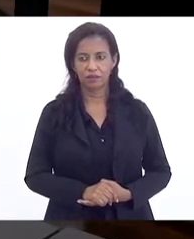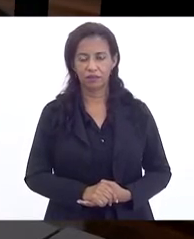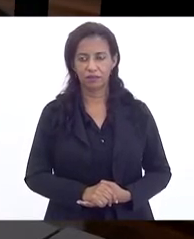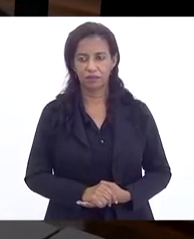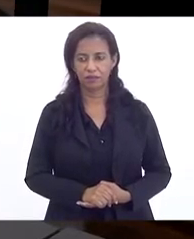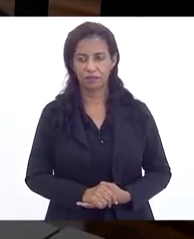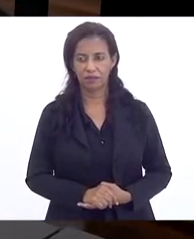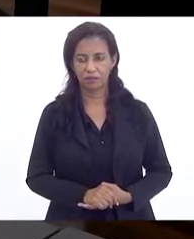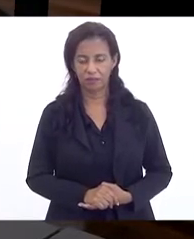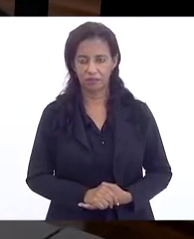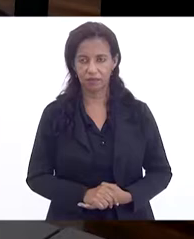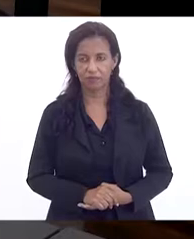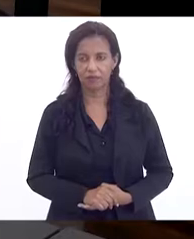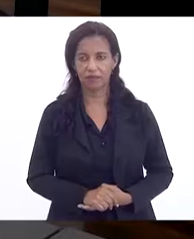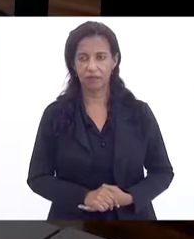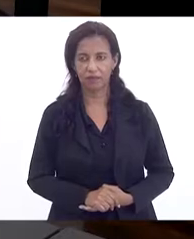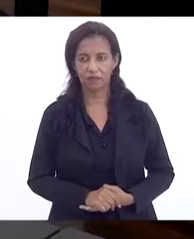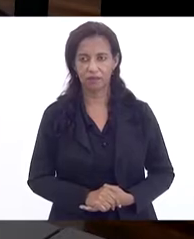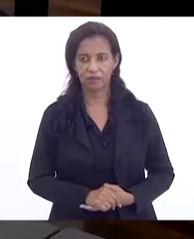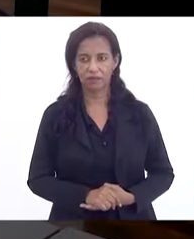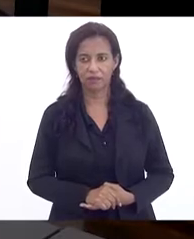Foi bacana, graças a Deus.